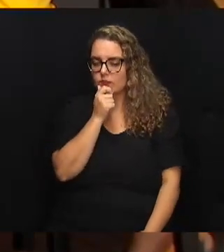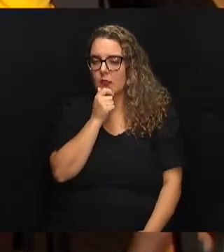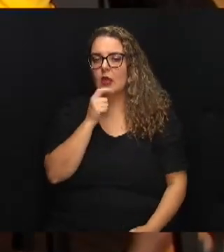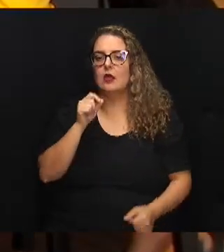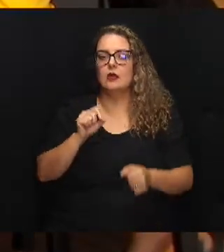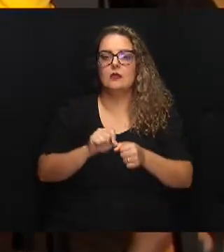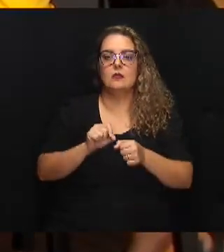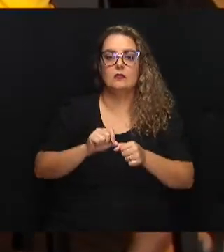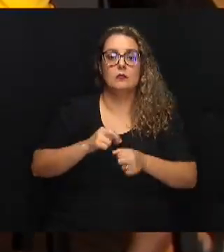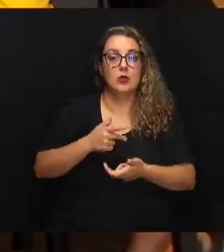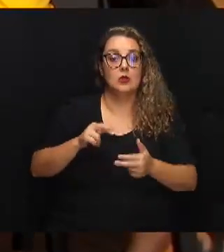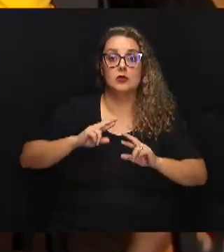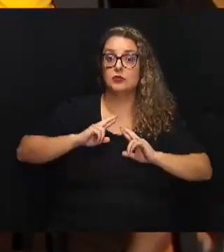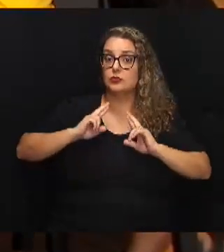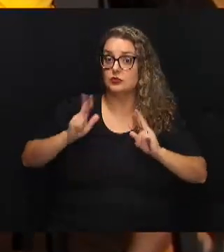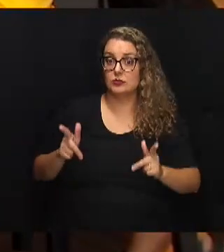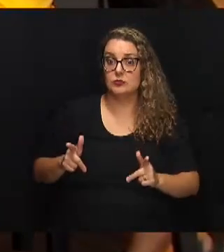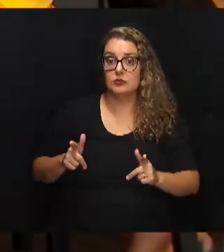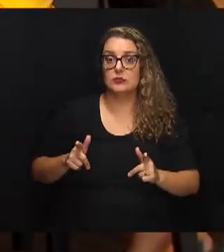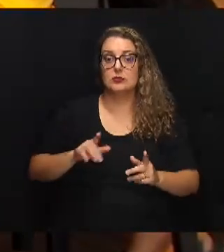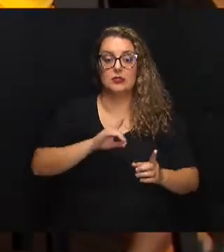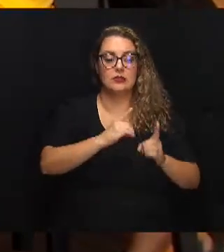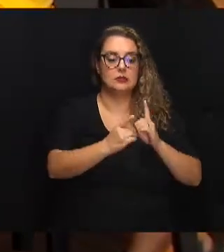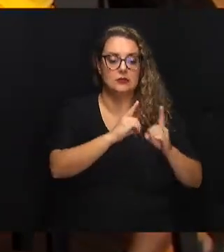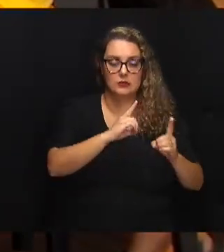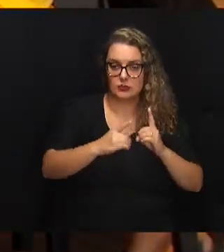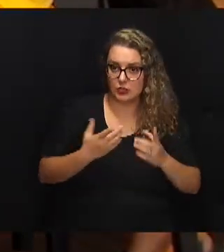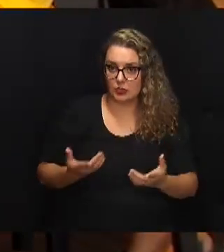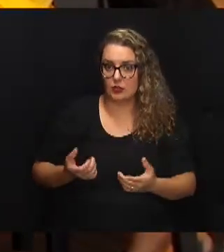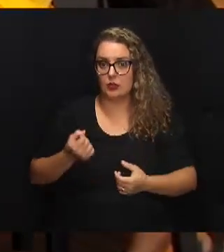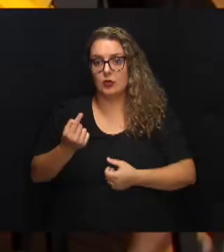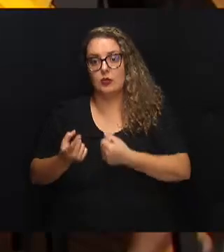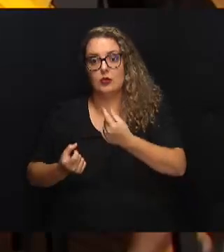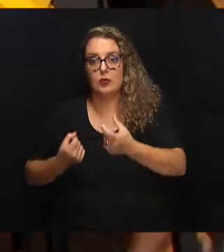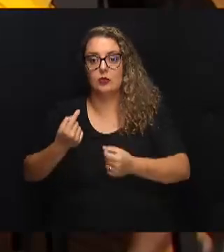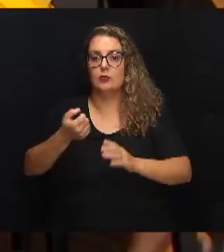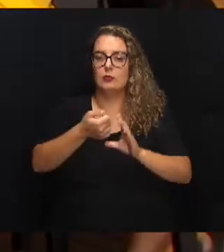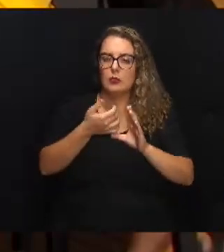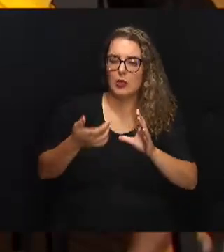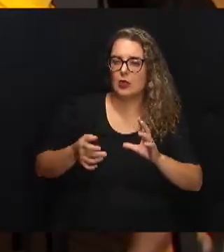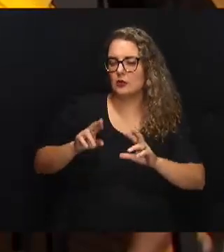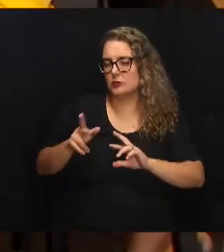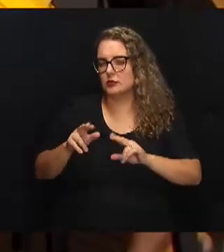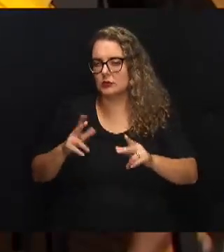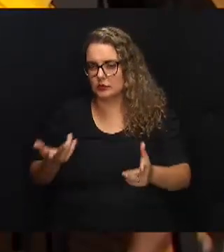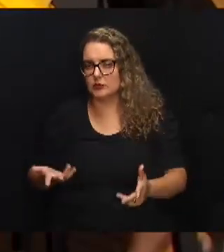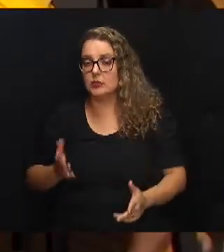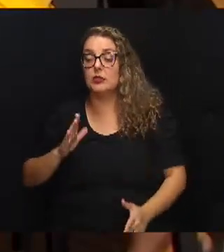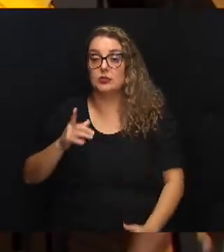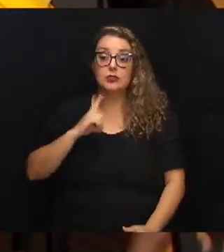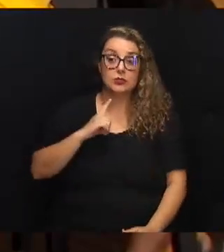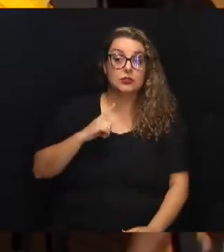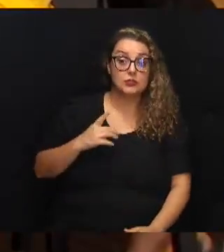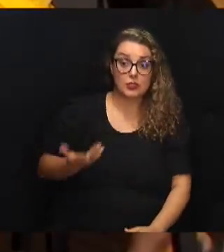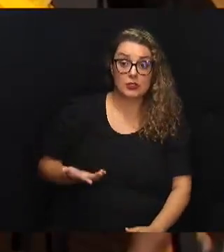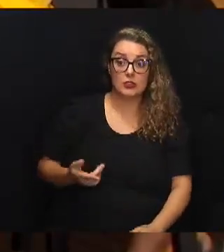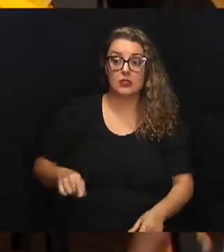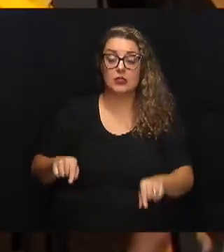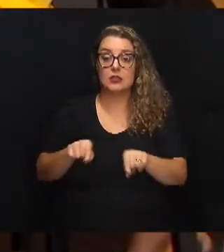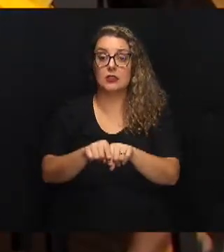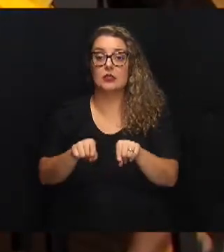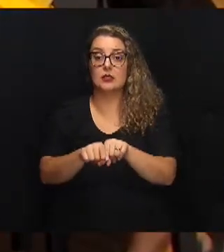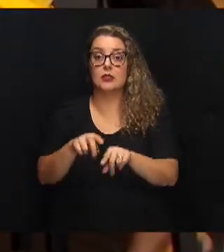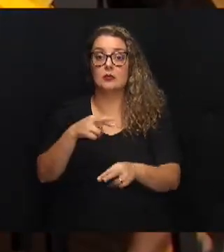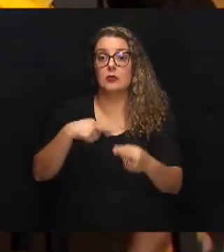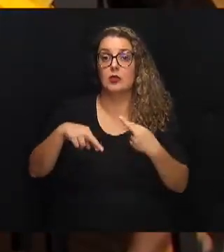mega diferente. Desde a dinâmica, né, com algumas características diferentes dessas que já existem, e também essa